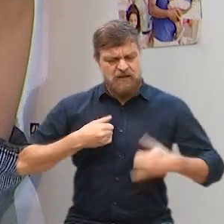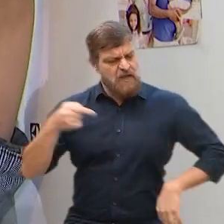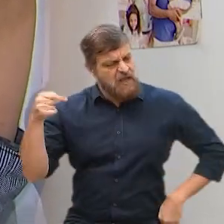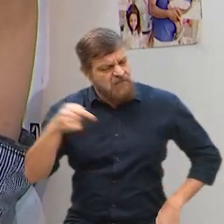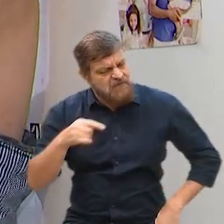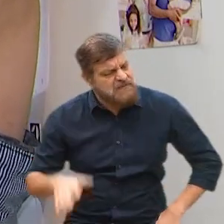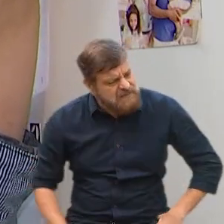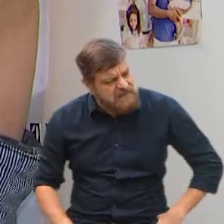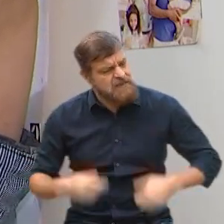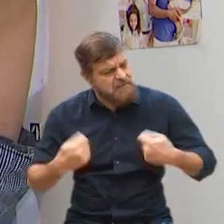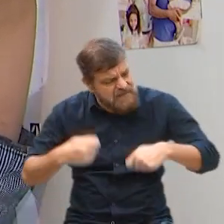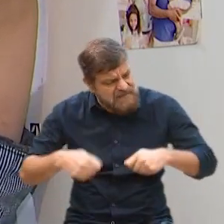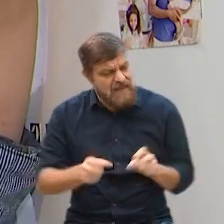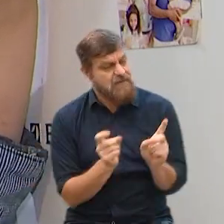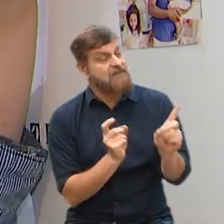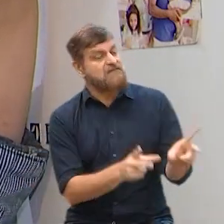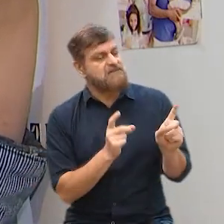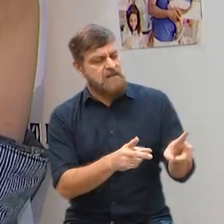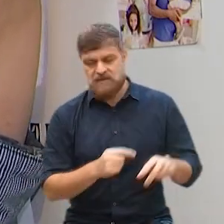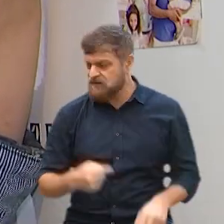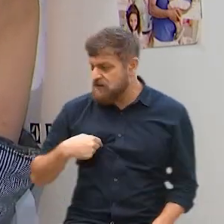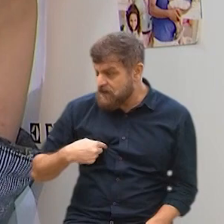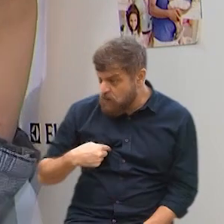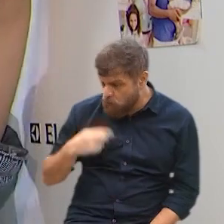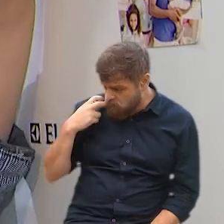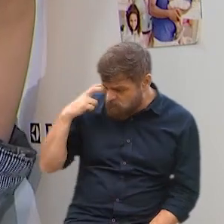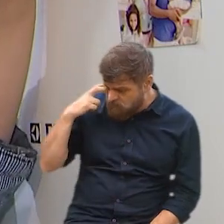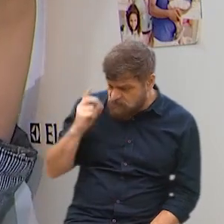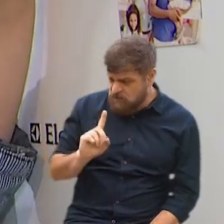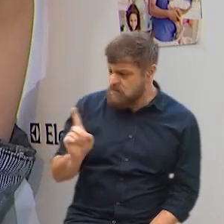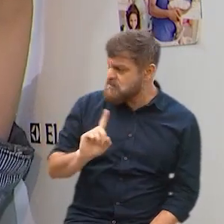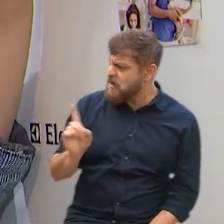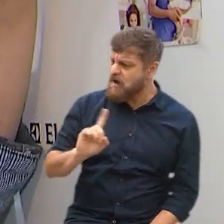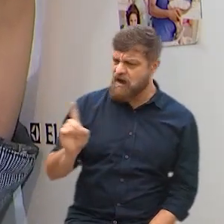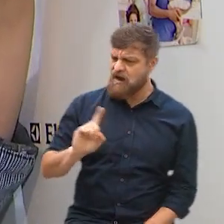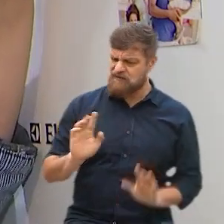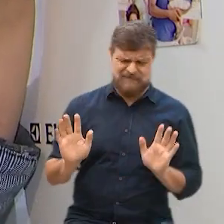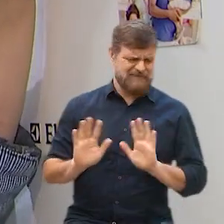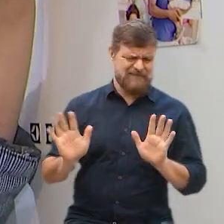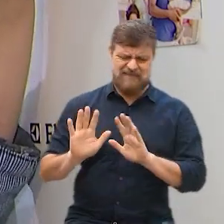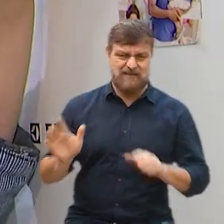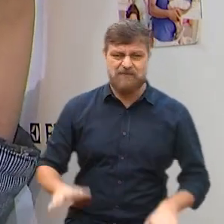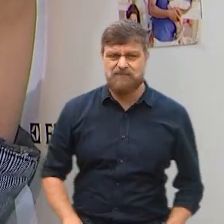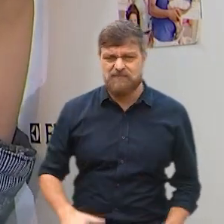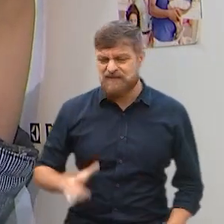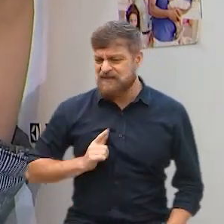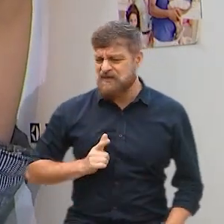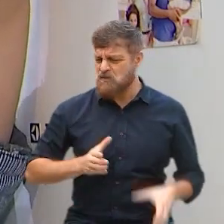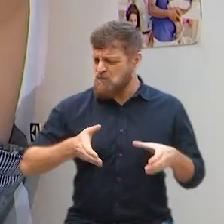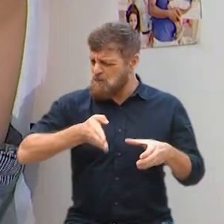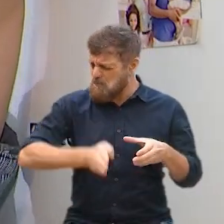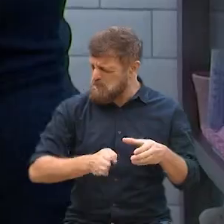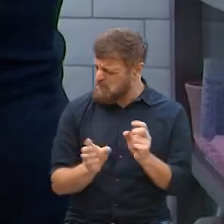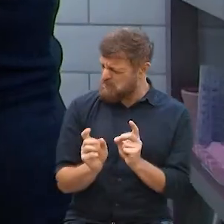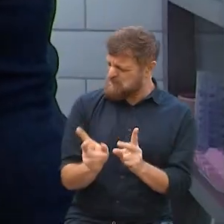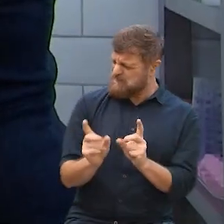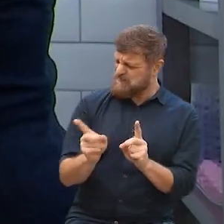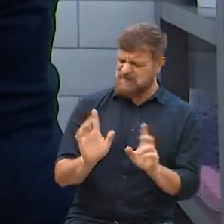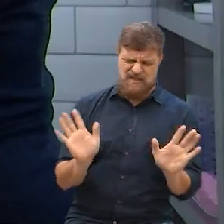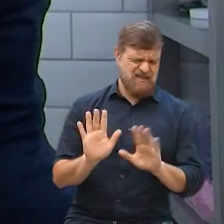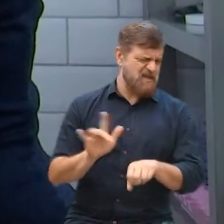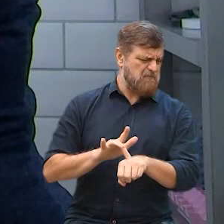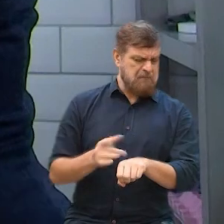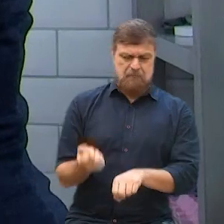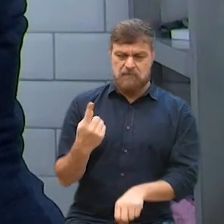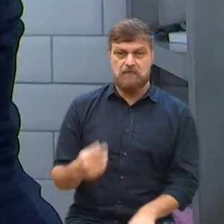bolo é tão gostoso. E aí eu morria de vergonha, eu falava, não, gente, sou formada, vou vender bolo e tal. Os